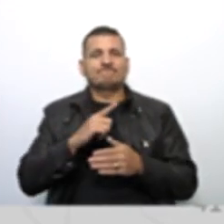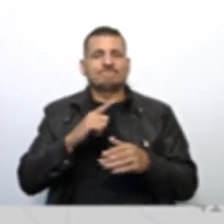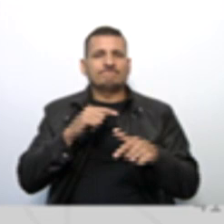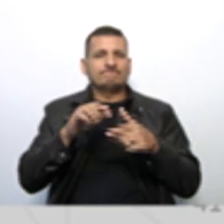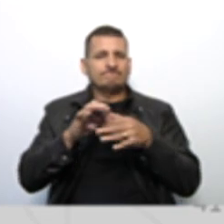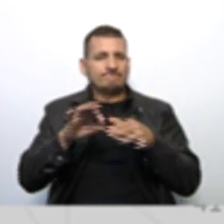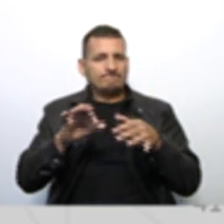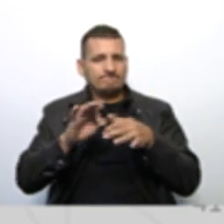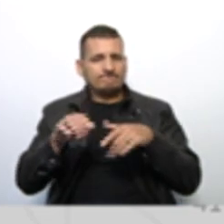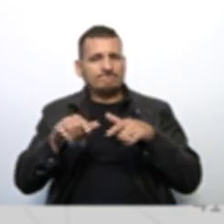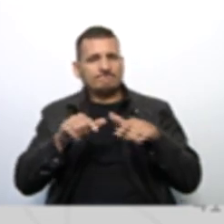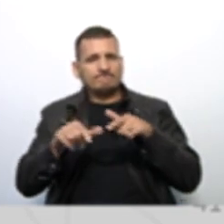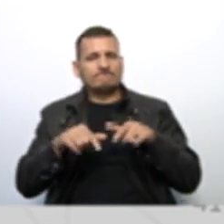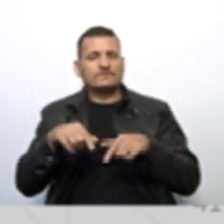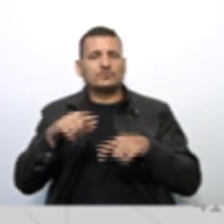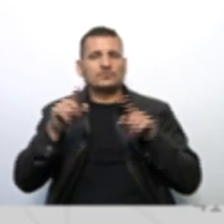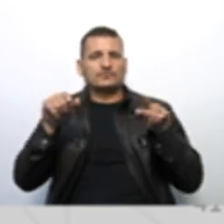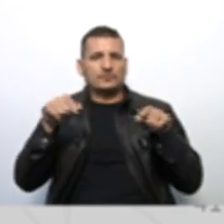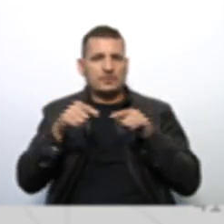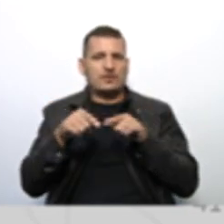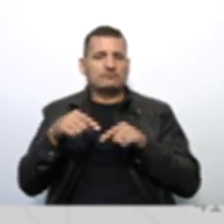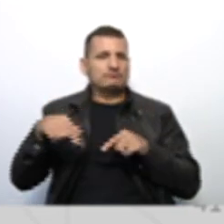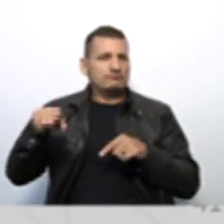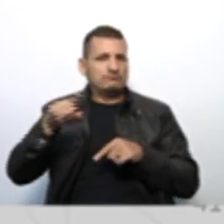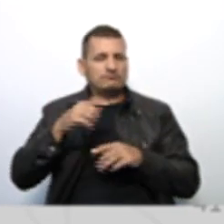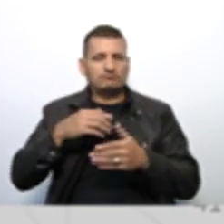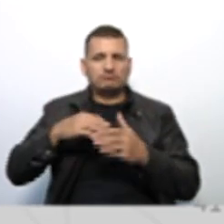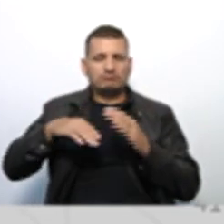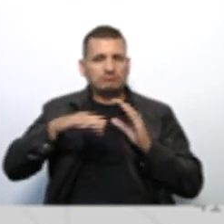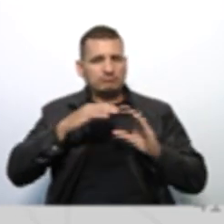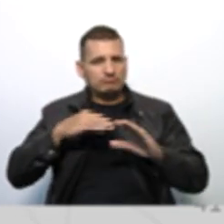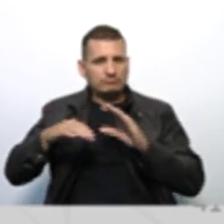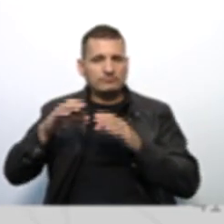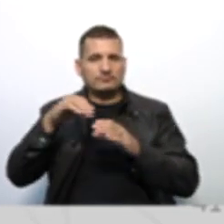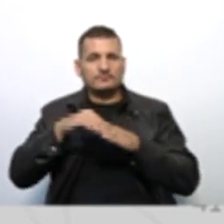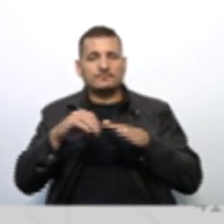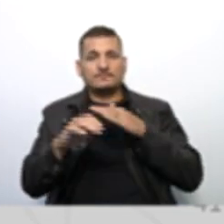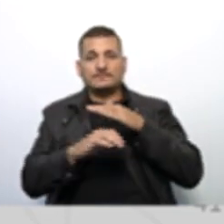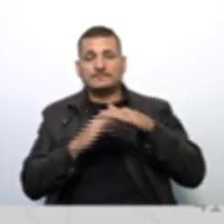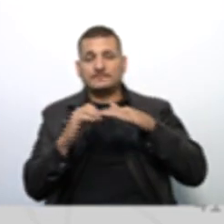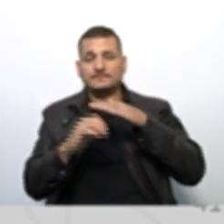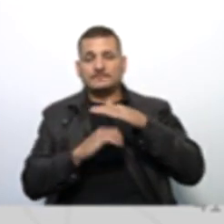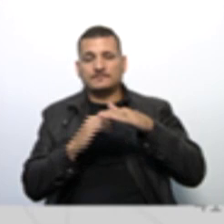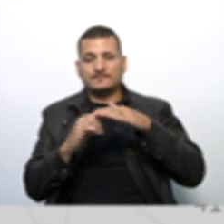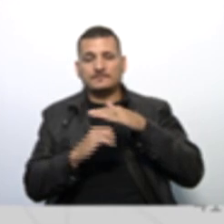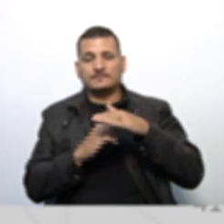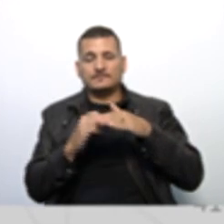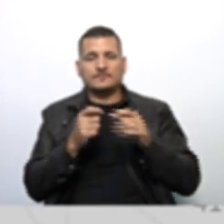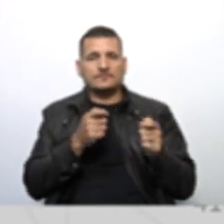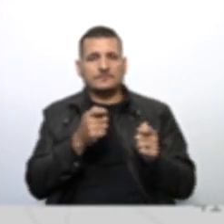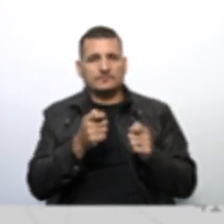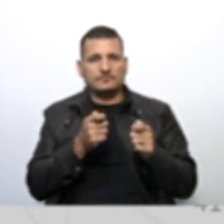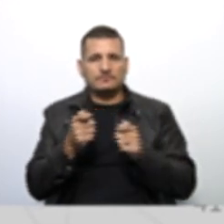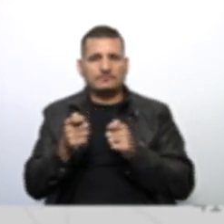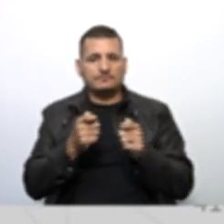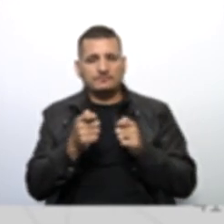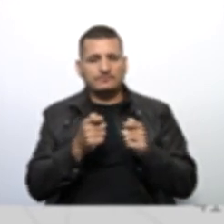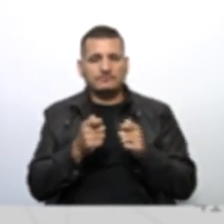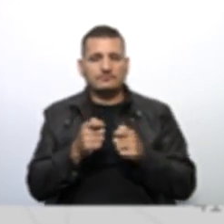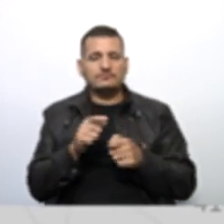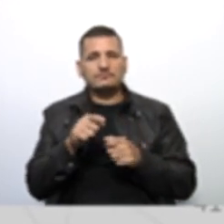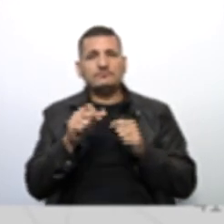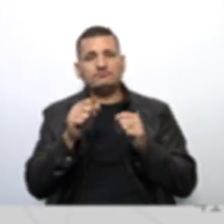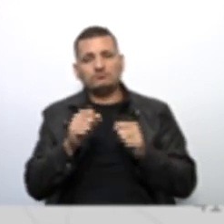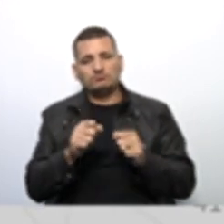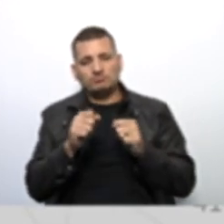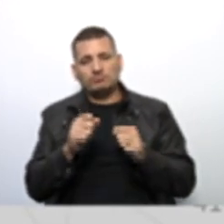serviços aos funcionários, permitindo a comunicação interna da empresa de forma controlada, ou seja, ela pode ser